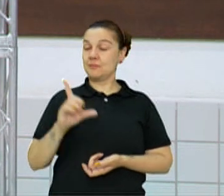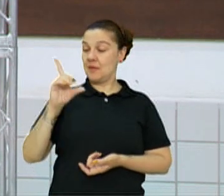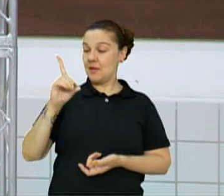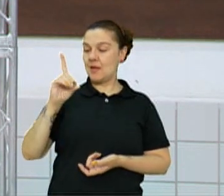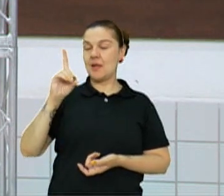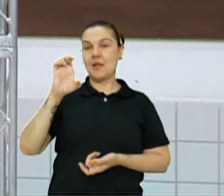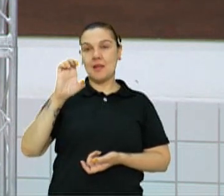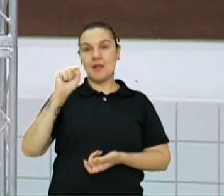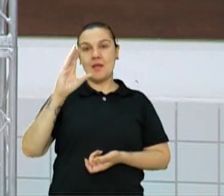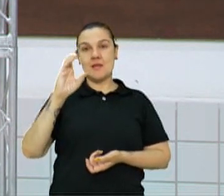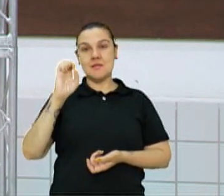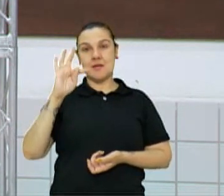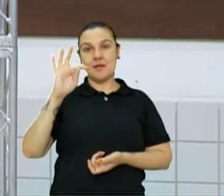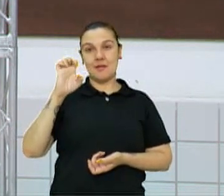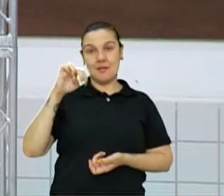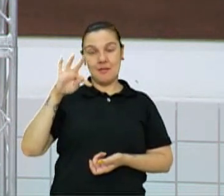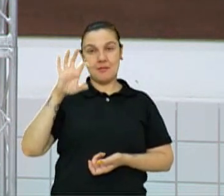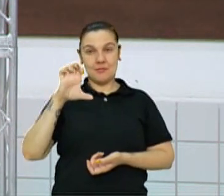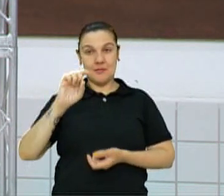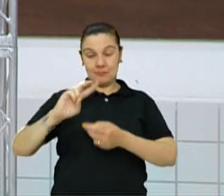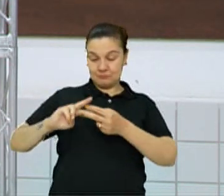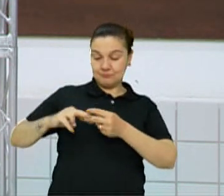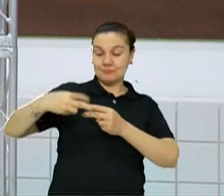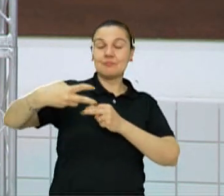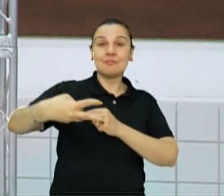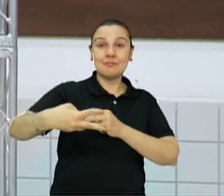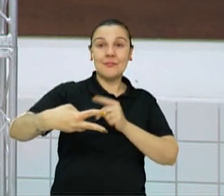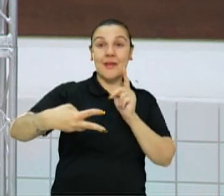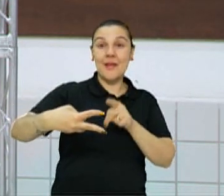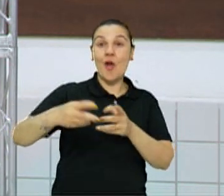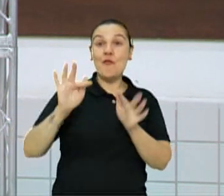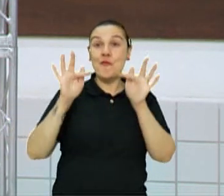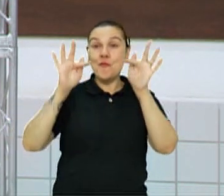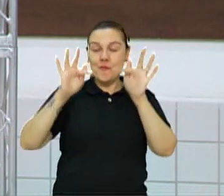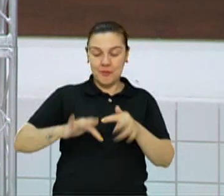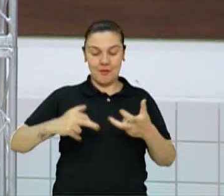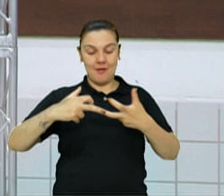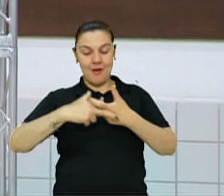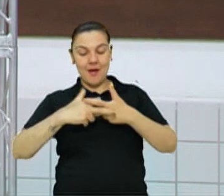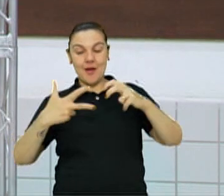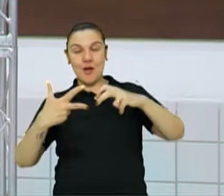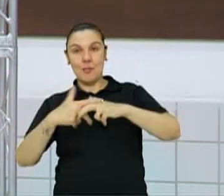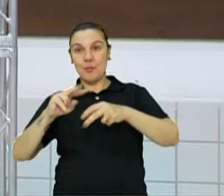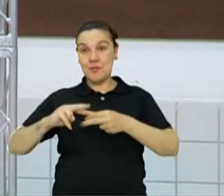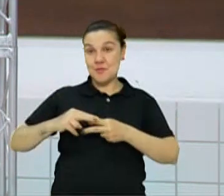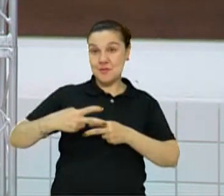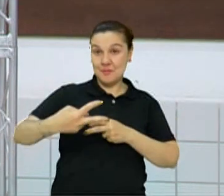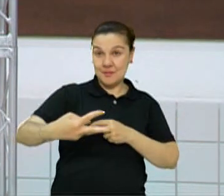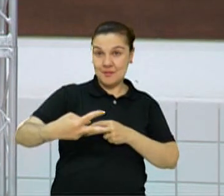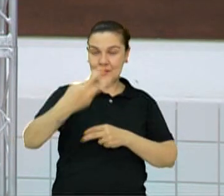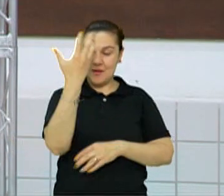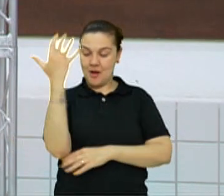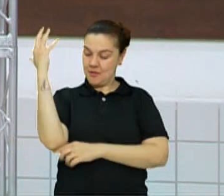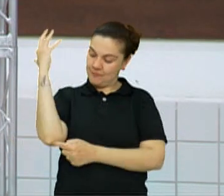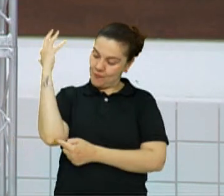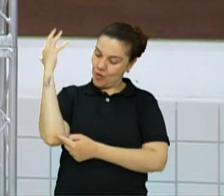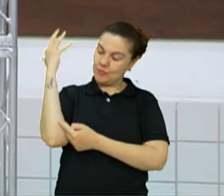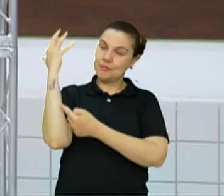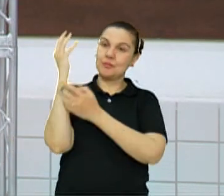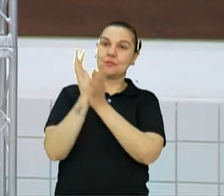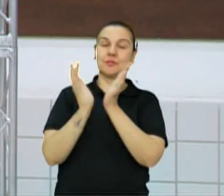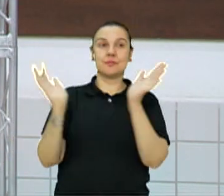Descendentes, que são, na verdade, aqui o produto final da minha árvore